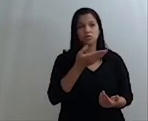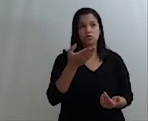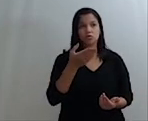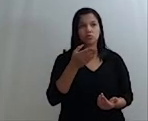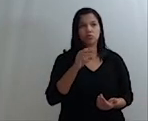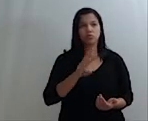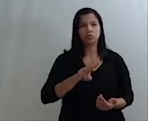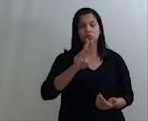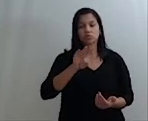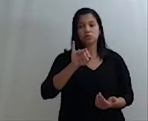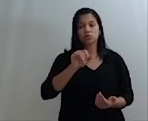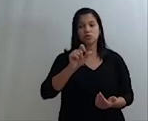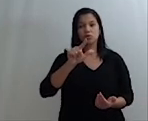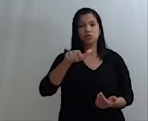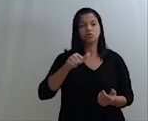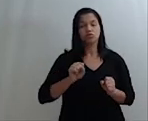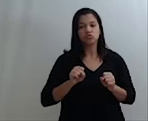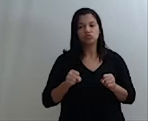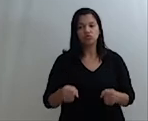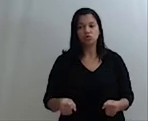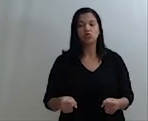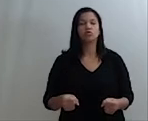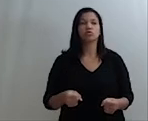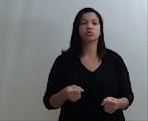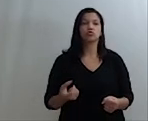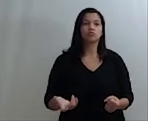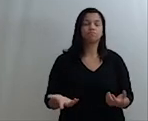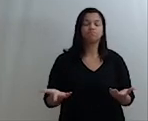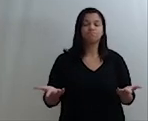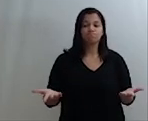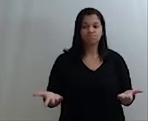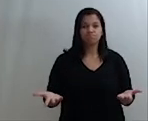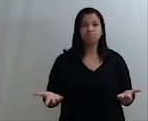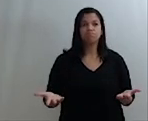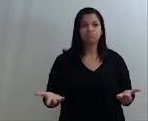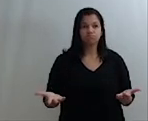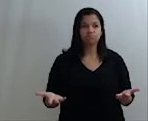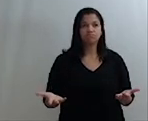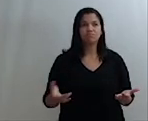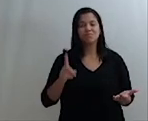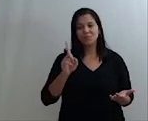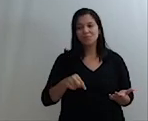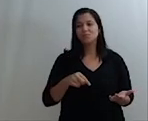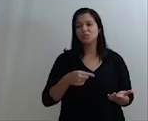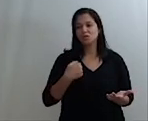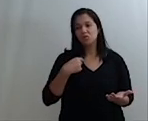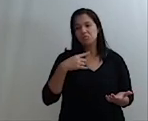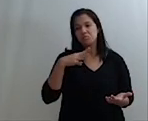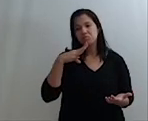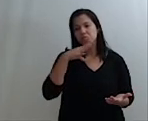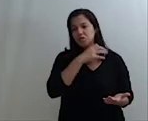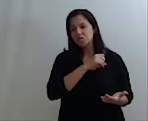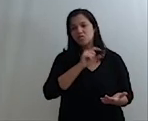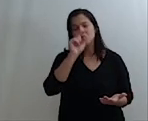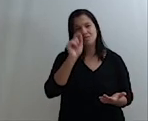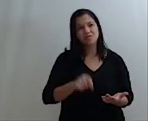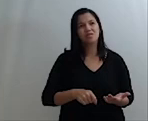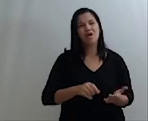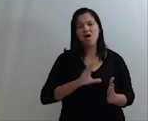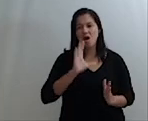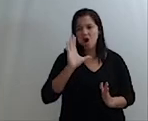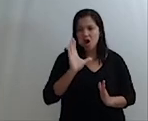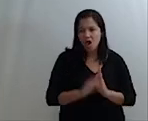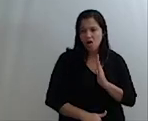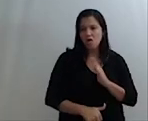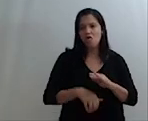pelo que fez mas aqui eu vejo que é outro crime de roubo de cargas um crime